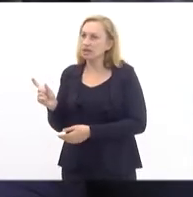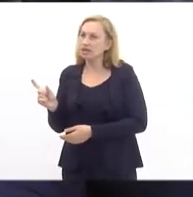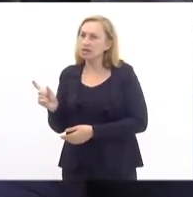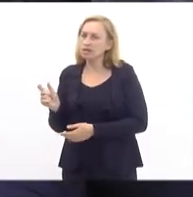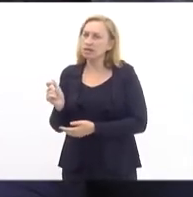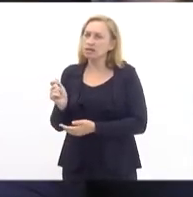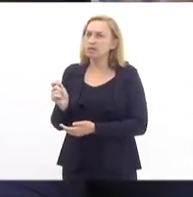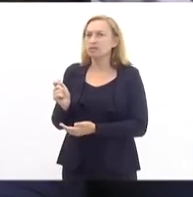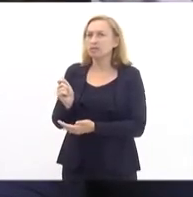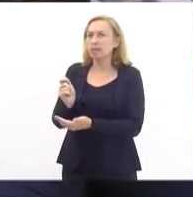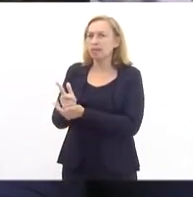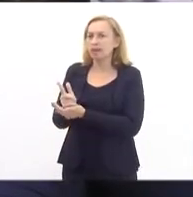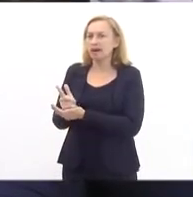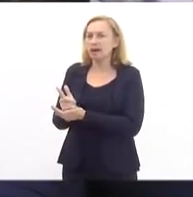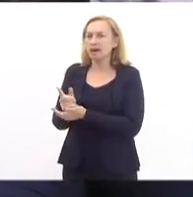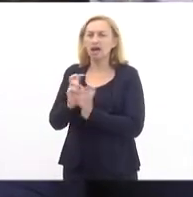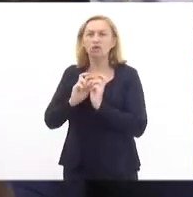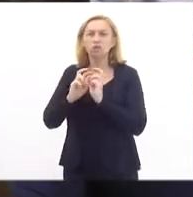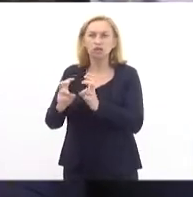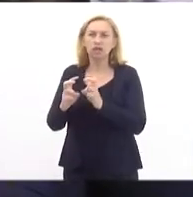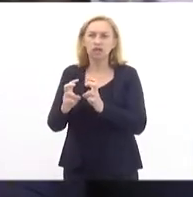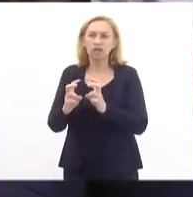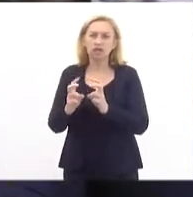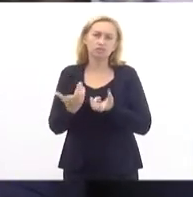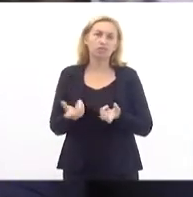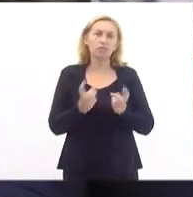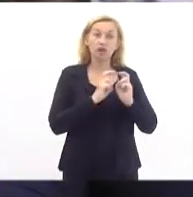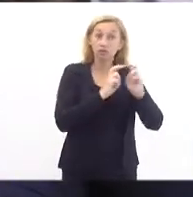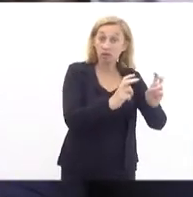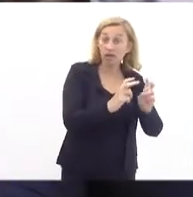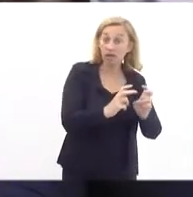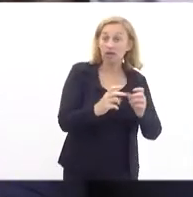voltar. É o trem e o ônibus, depois o ônibus e o